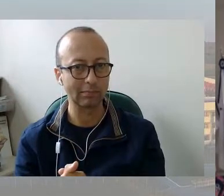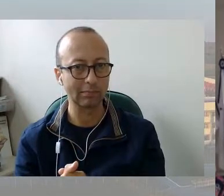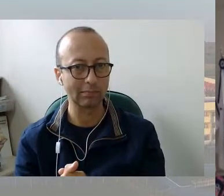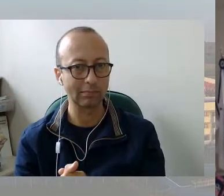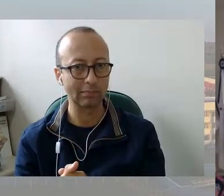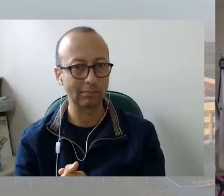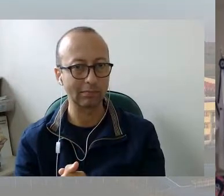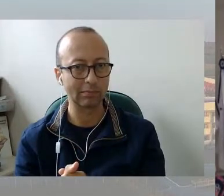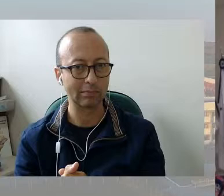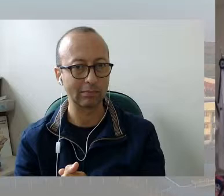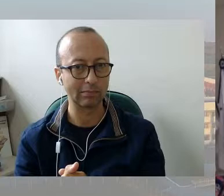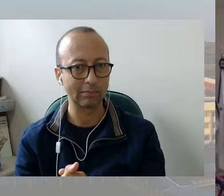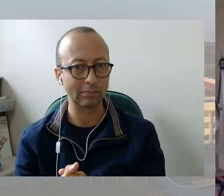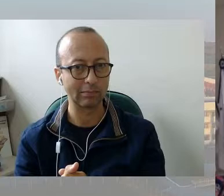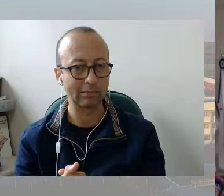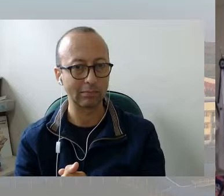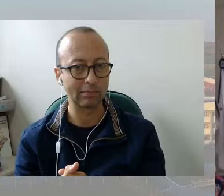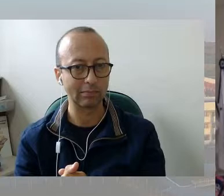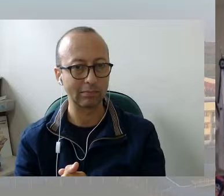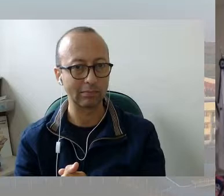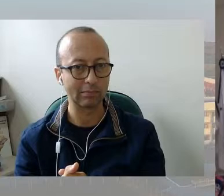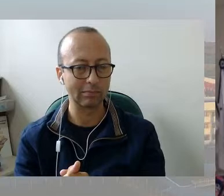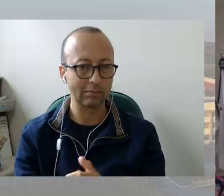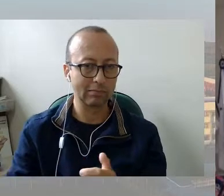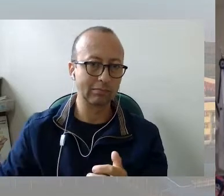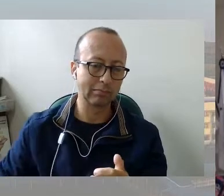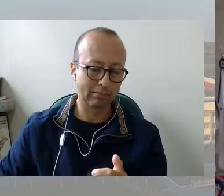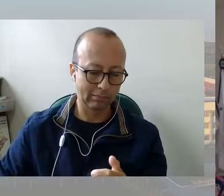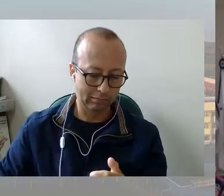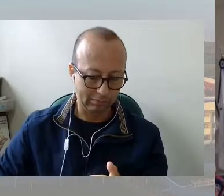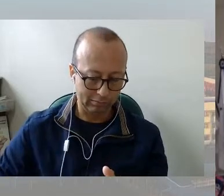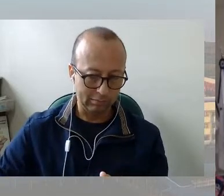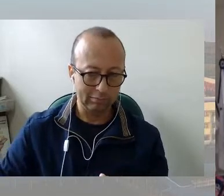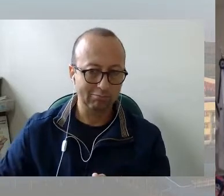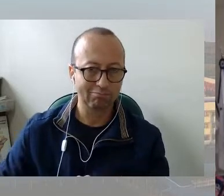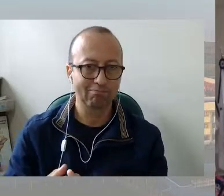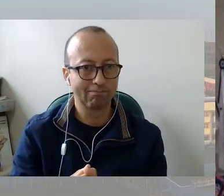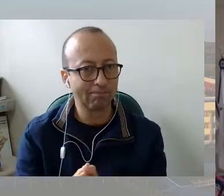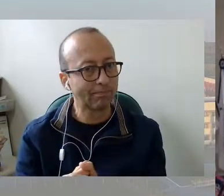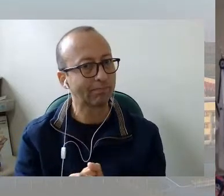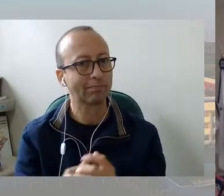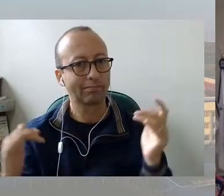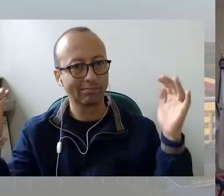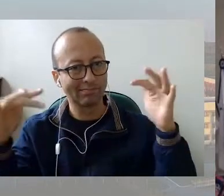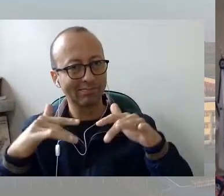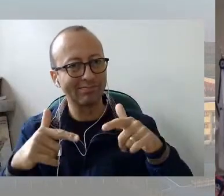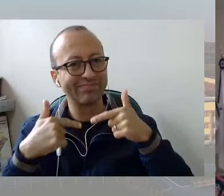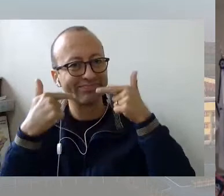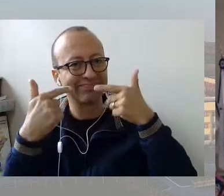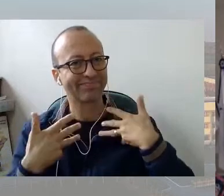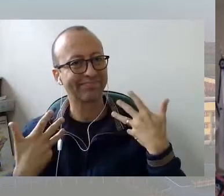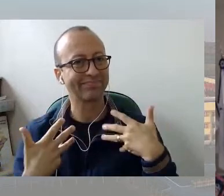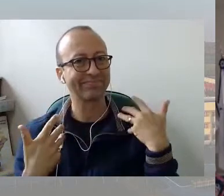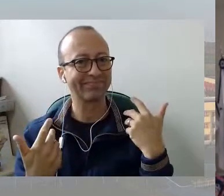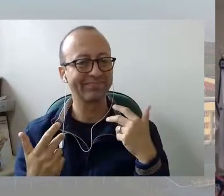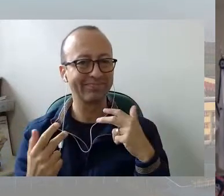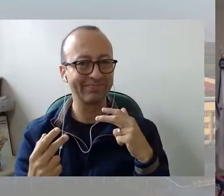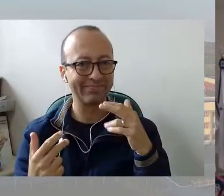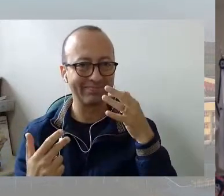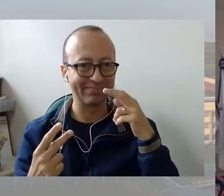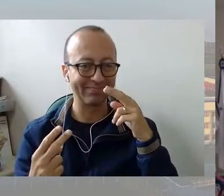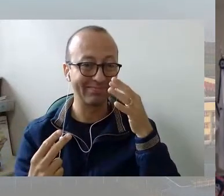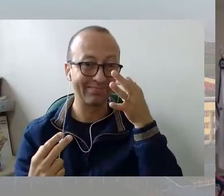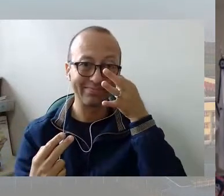como está legal e estamos assim alegres e confortáveis em estarmos todos aqui na presencialidade,